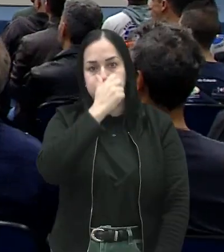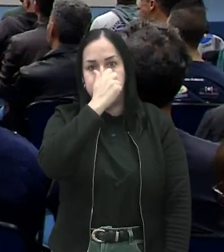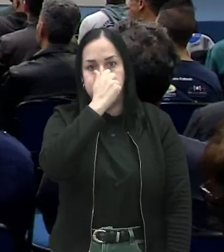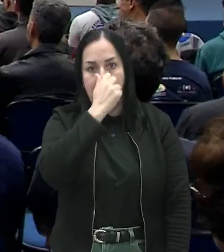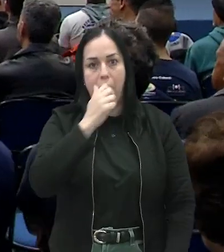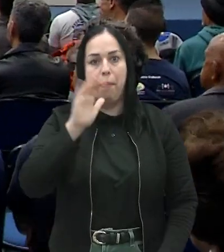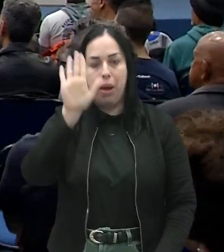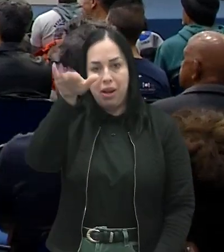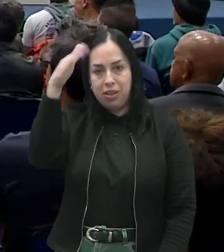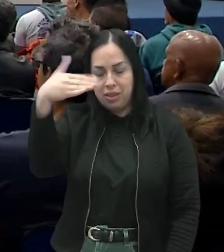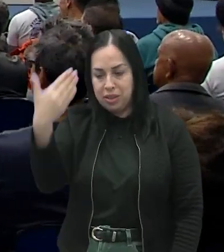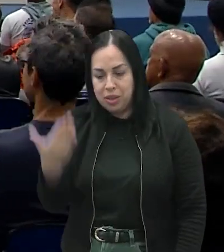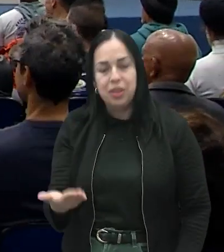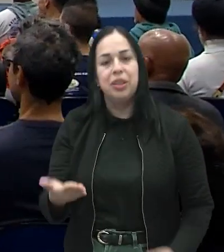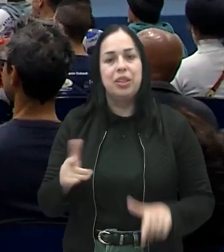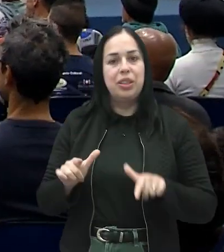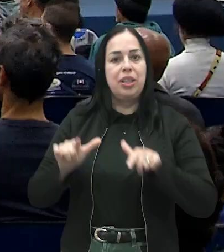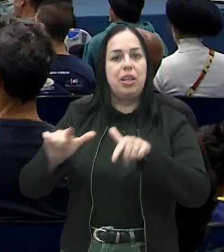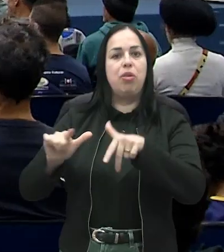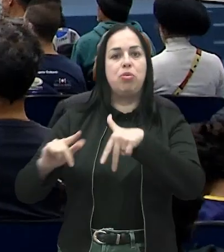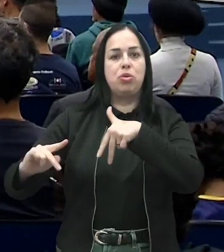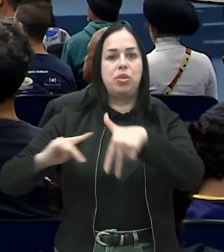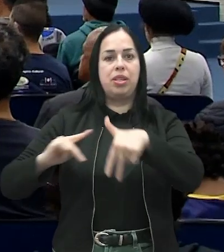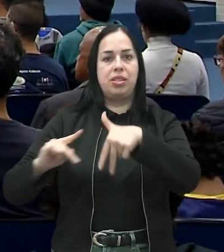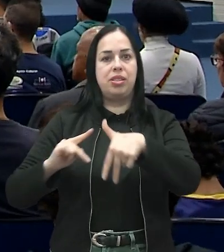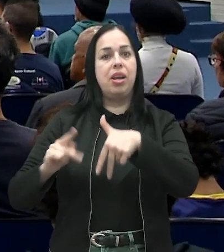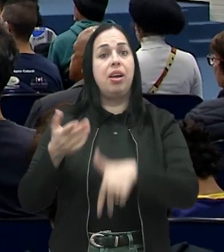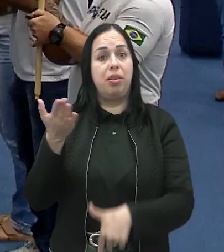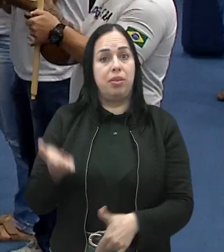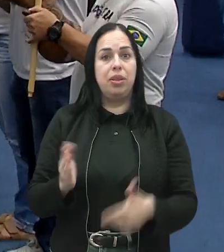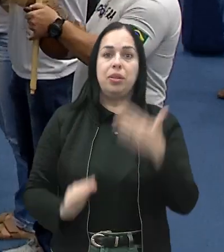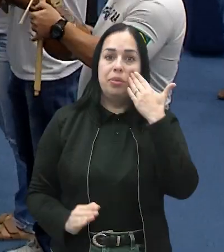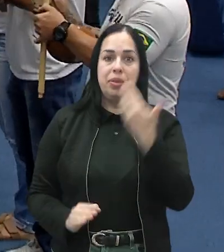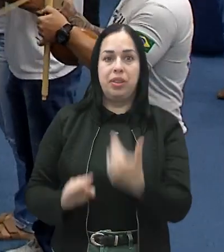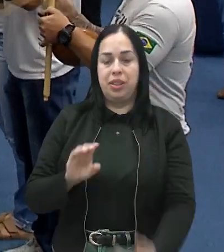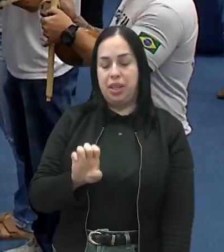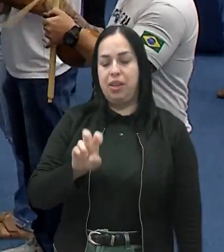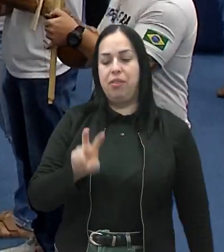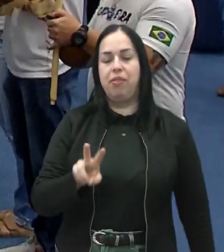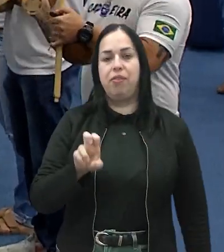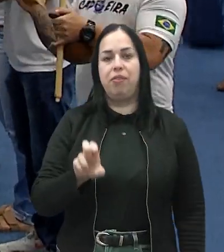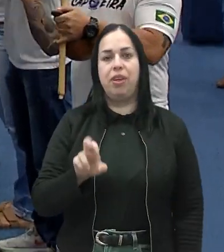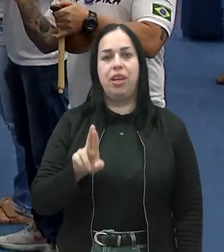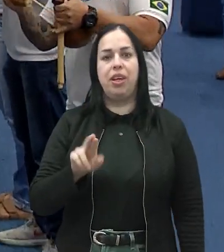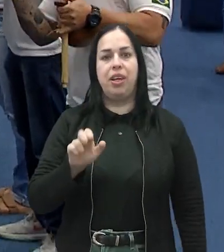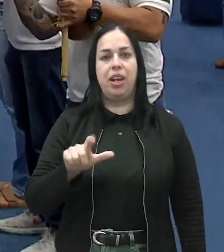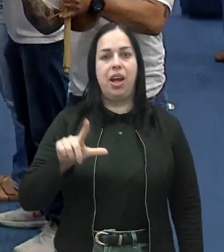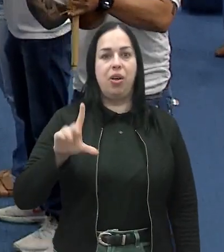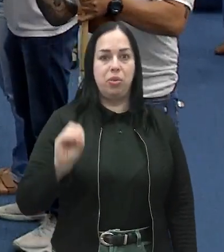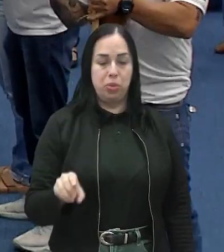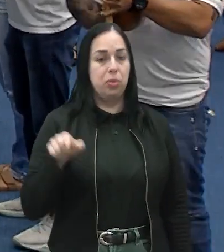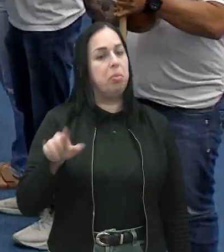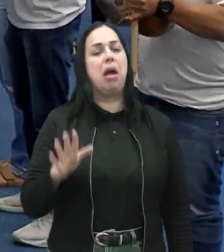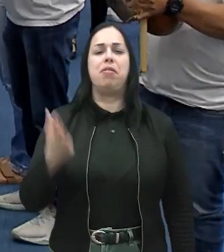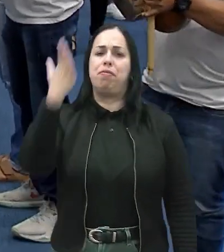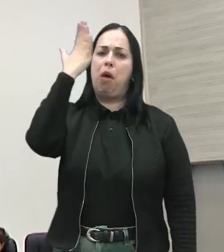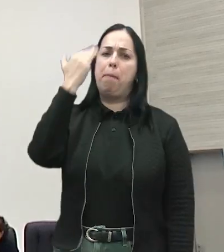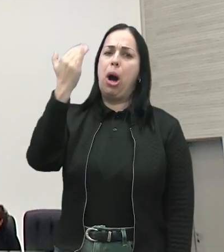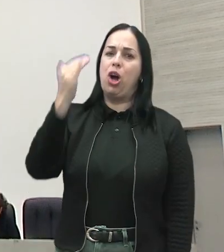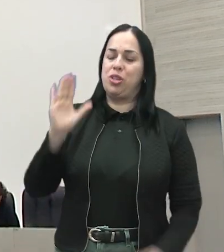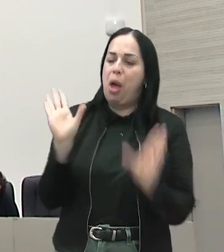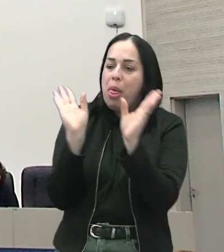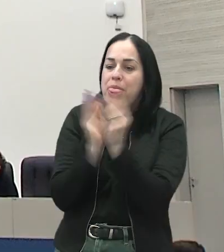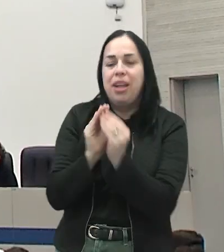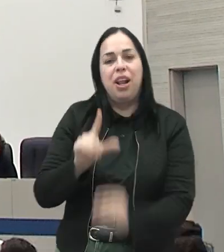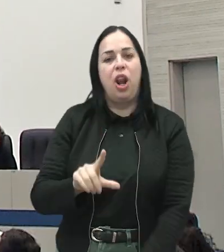para prestigiar a entrega do título de cidadão joseense a Everaldo Bispo de Souza, o mestre Lobão.